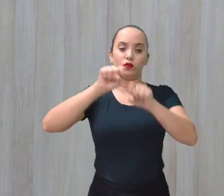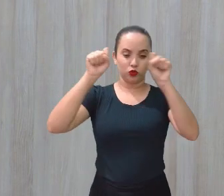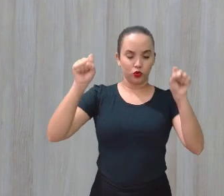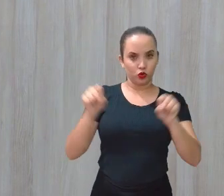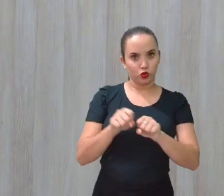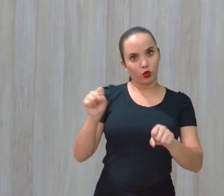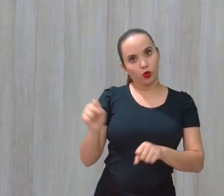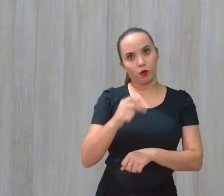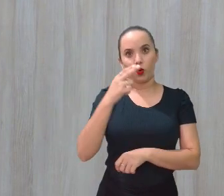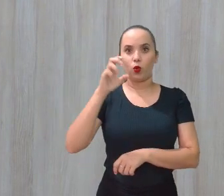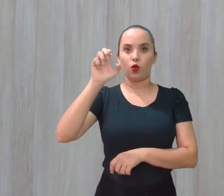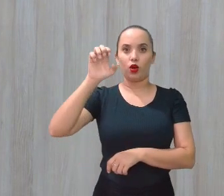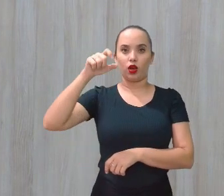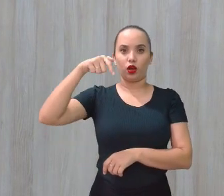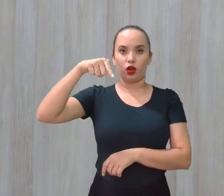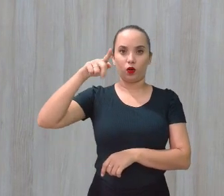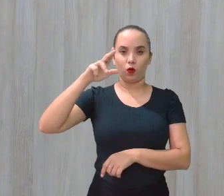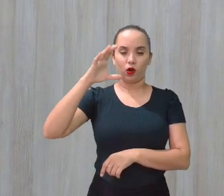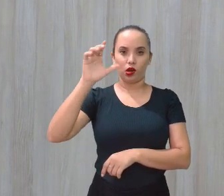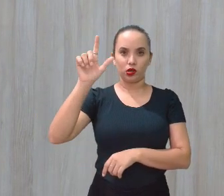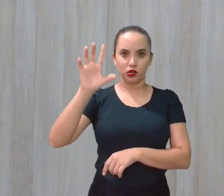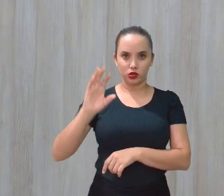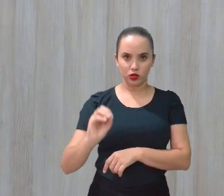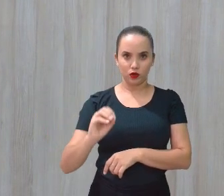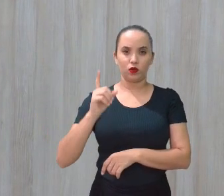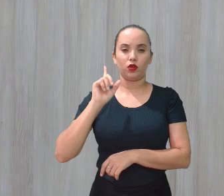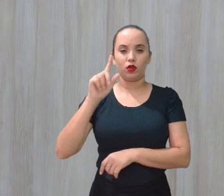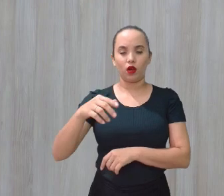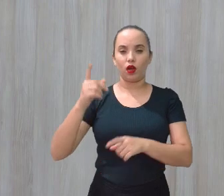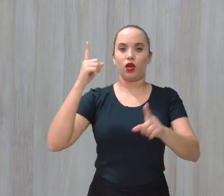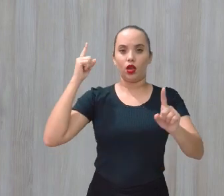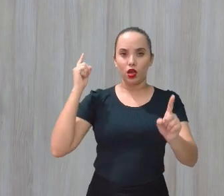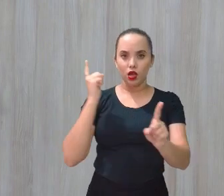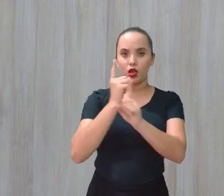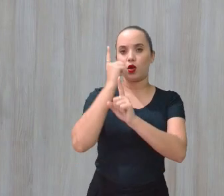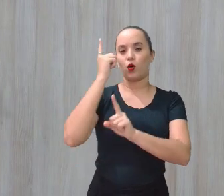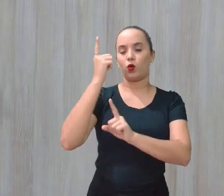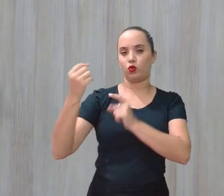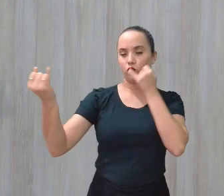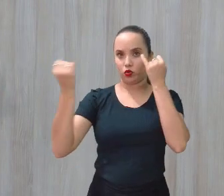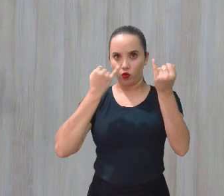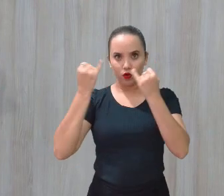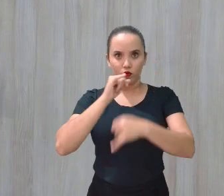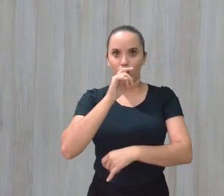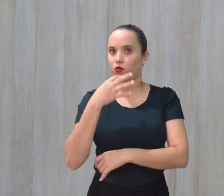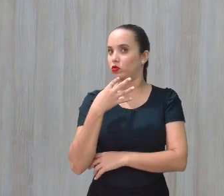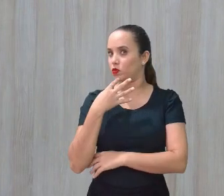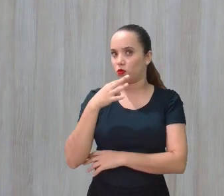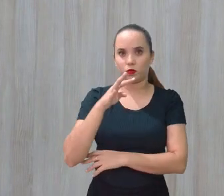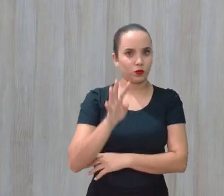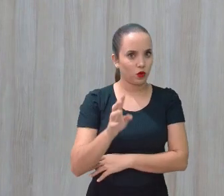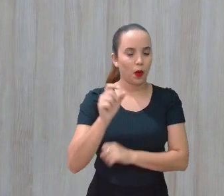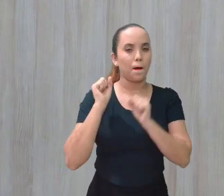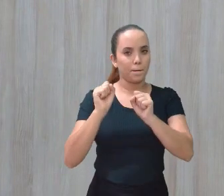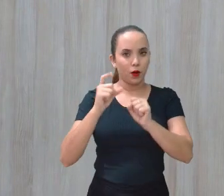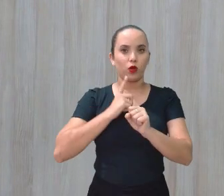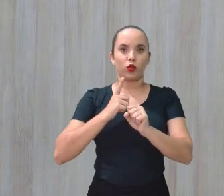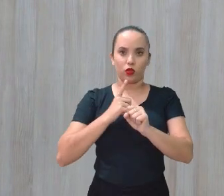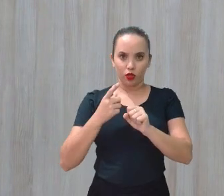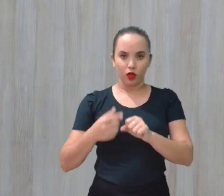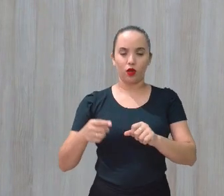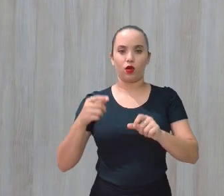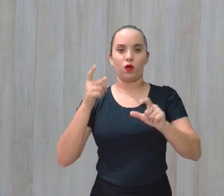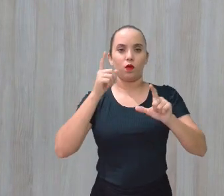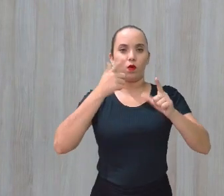equação, ou seja, encontrar uma informação desconhecida. E essa informação desconhecida pode estar numa linguagem matemática com as letras,